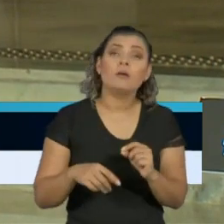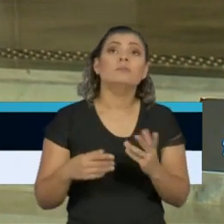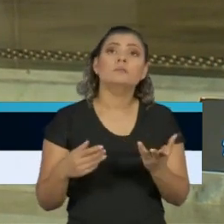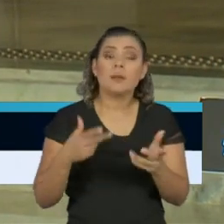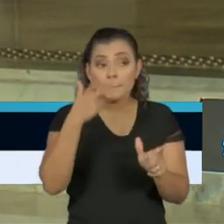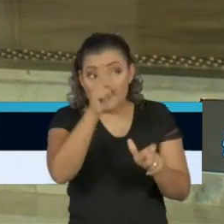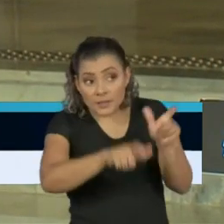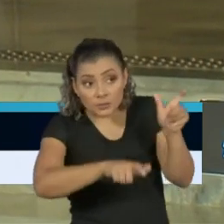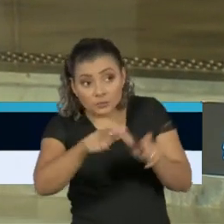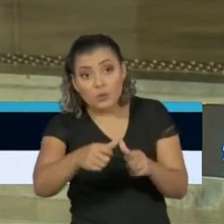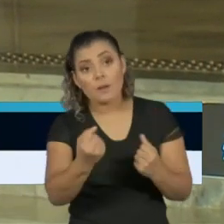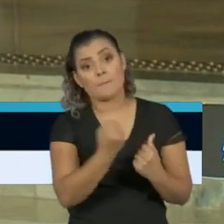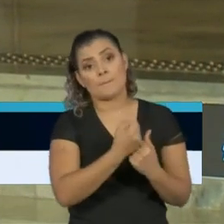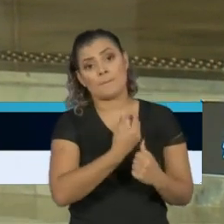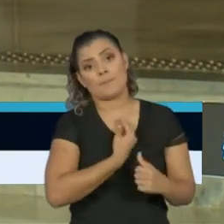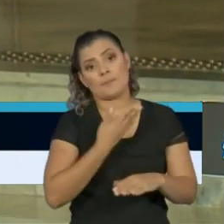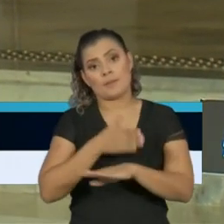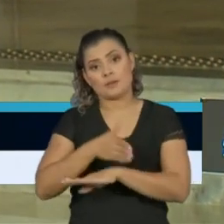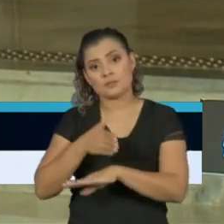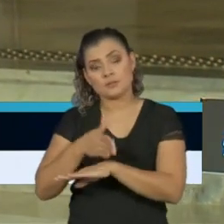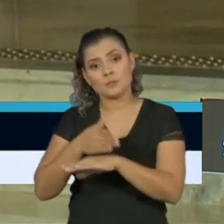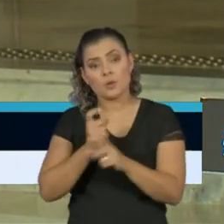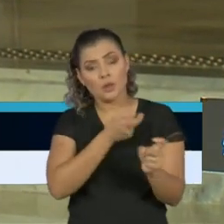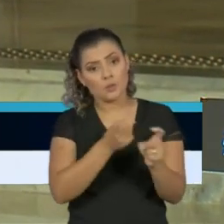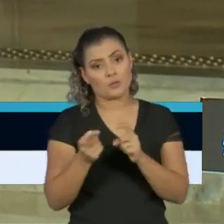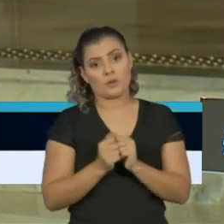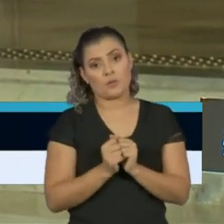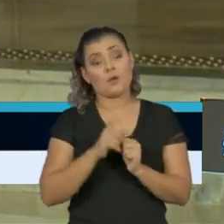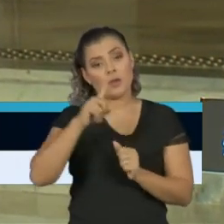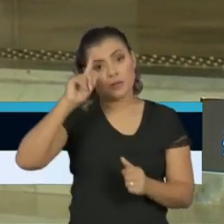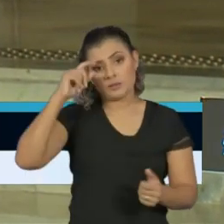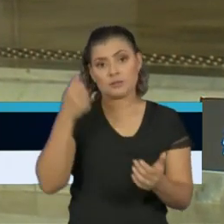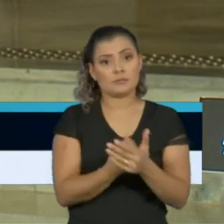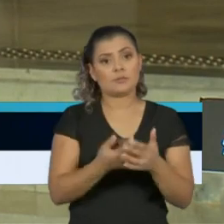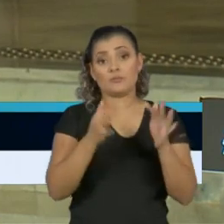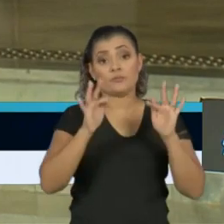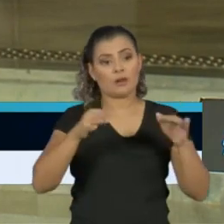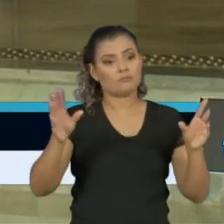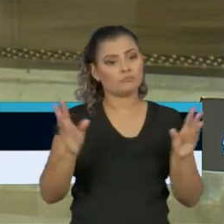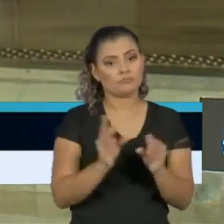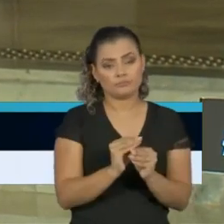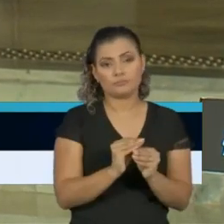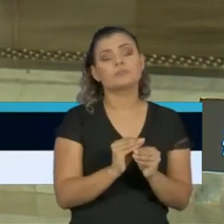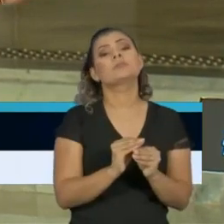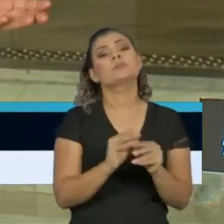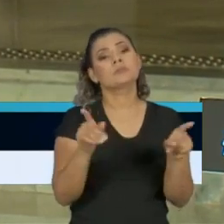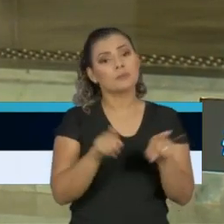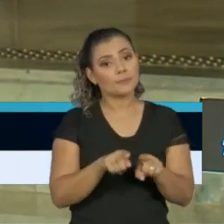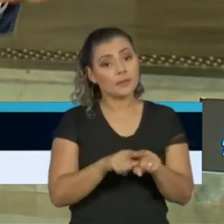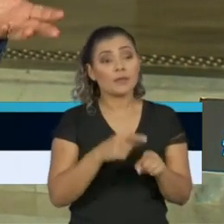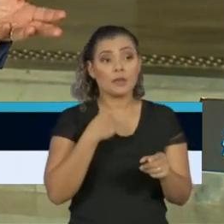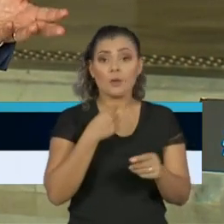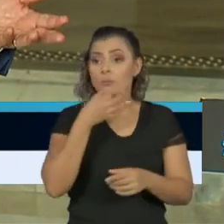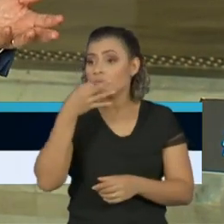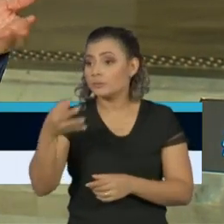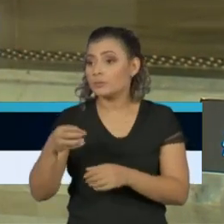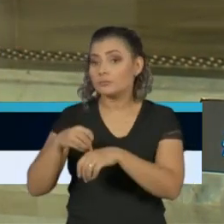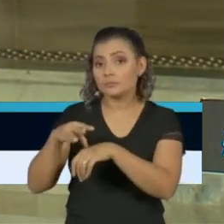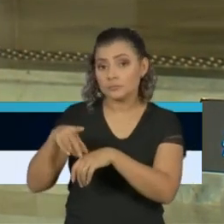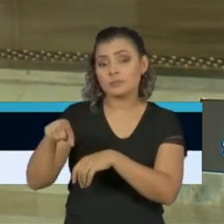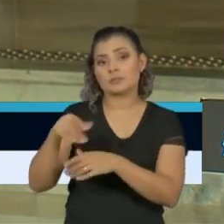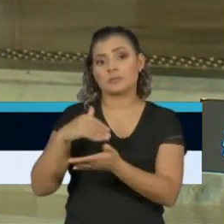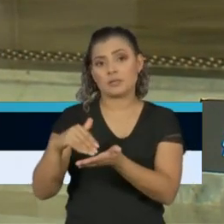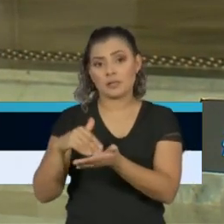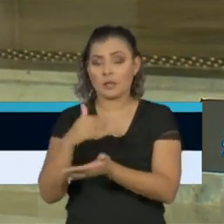das pessoas que participaram dessa reunião. Foi a decisão final do ministro e eu sugeri ao secretário, ao governador,